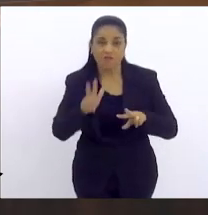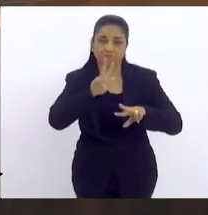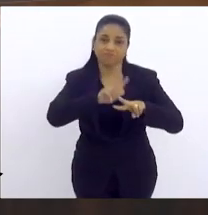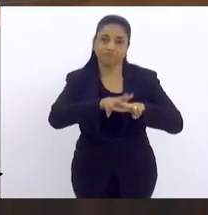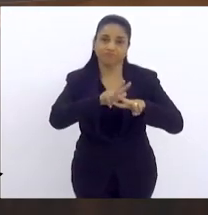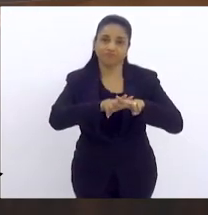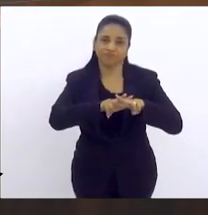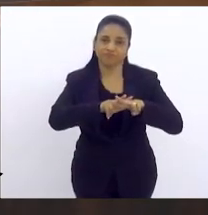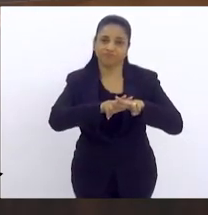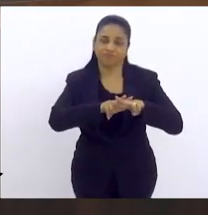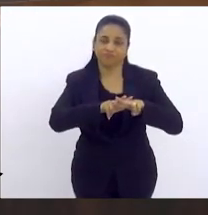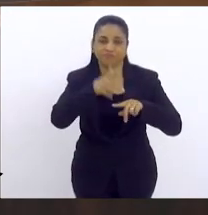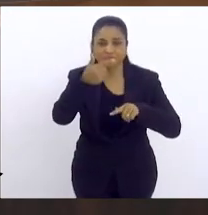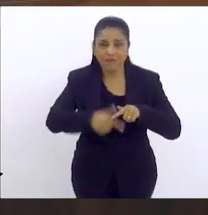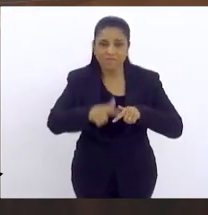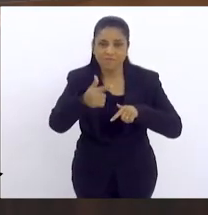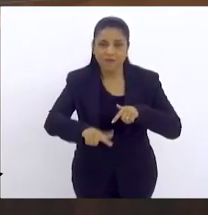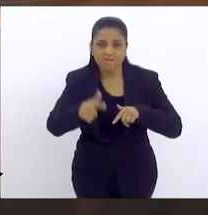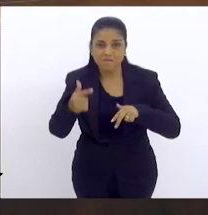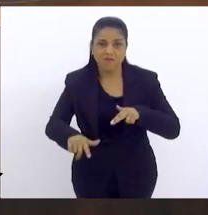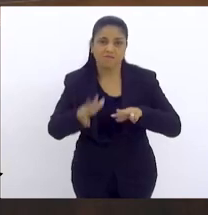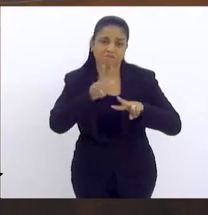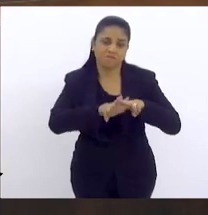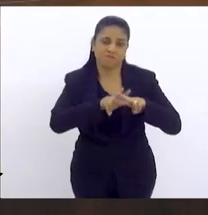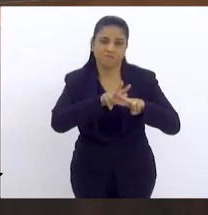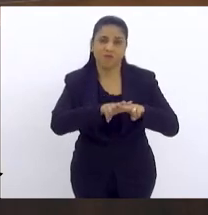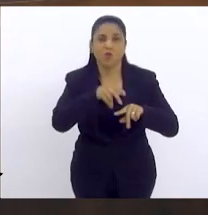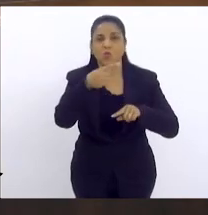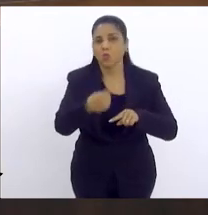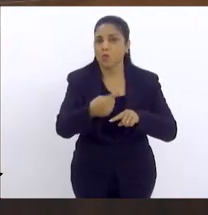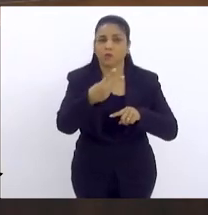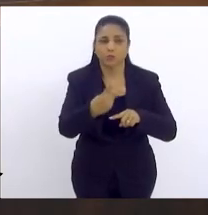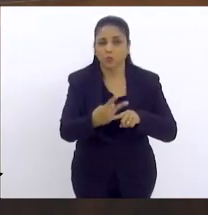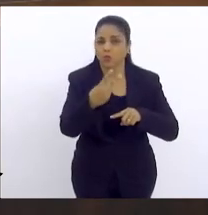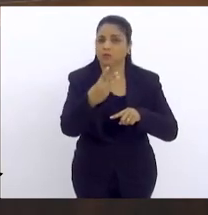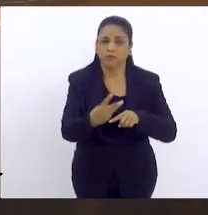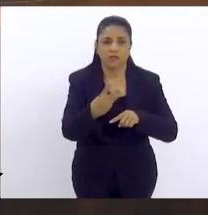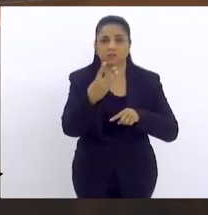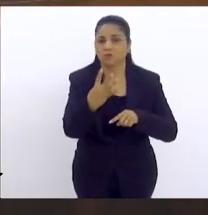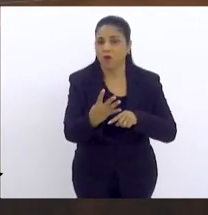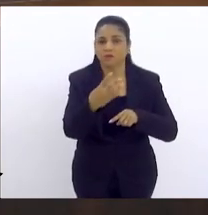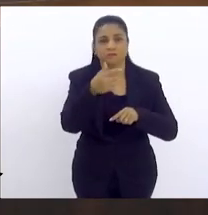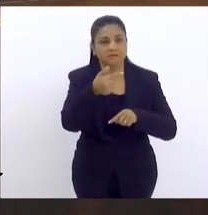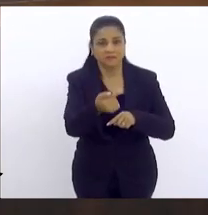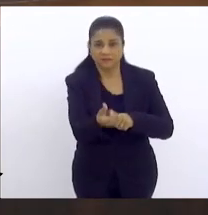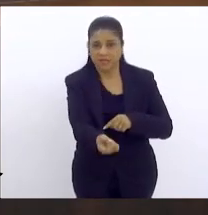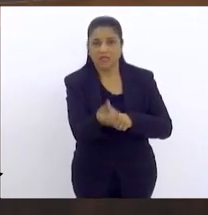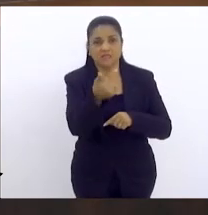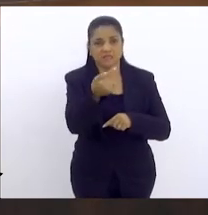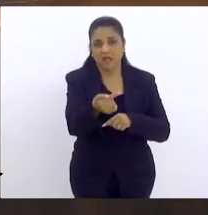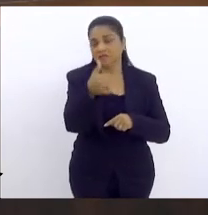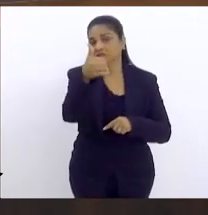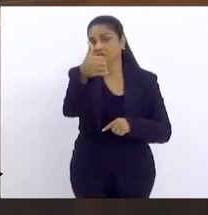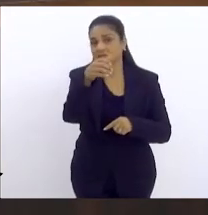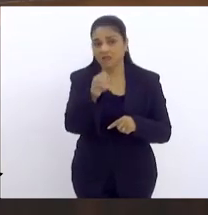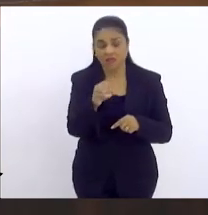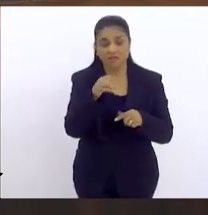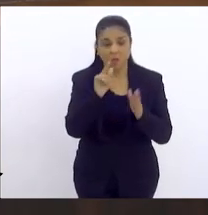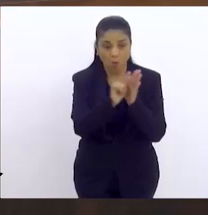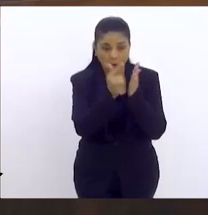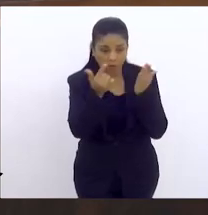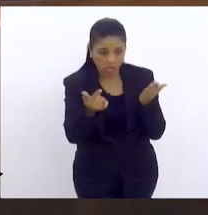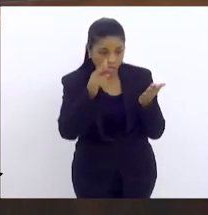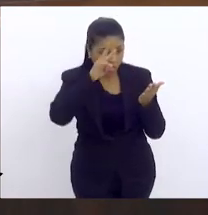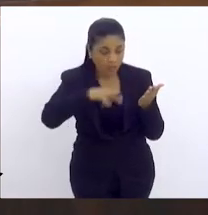vezes é um cara que tem duas três quatro cinco seis sete 10 Outro dia eu vi uma matéria o cara